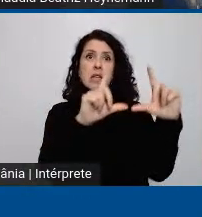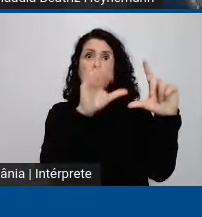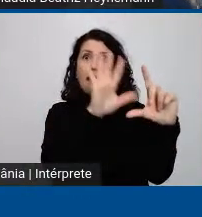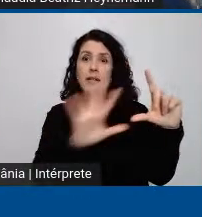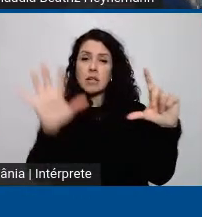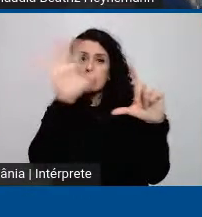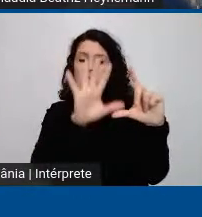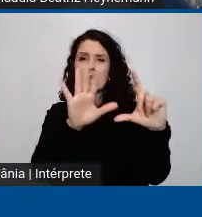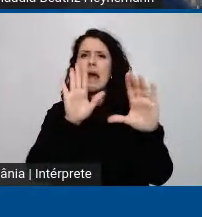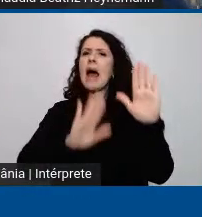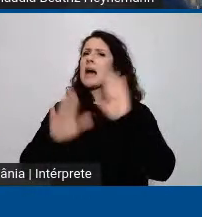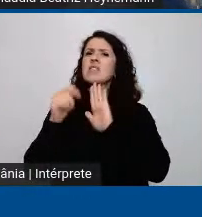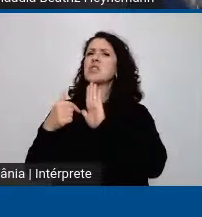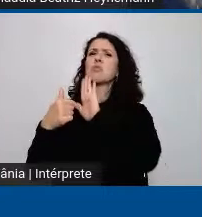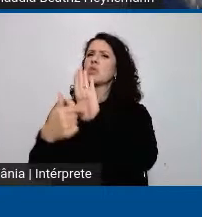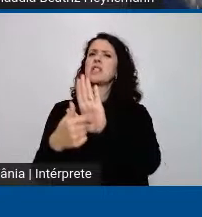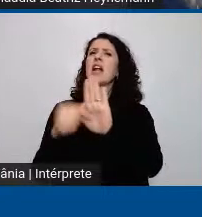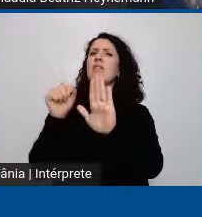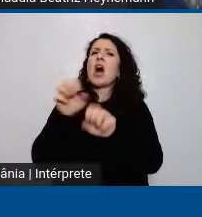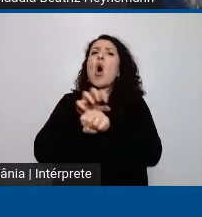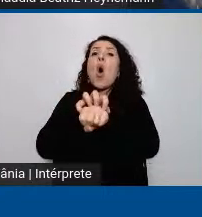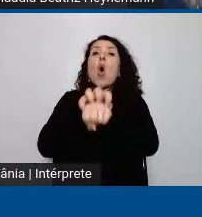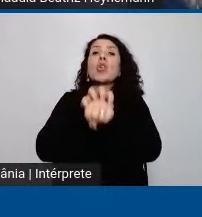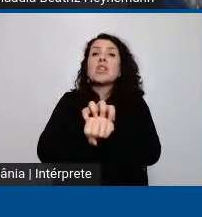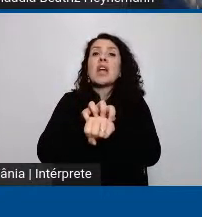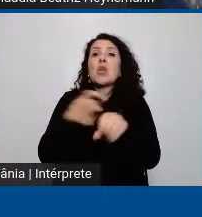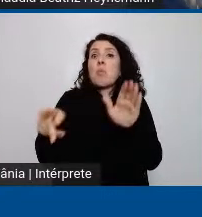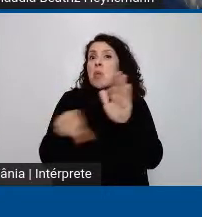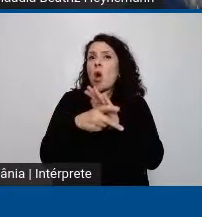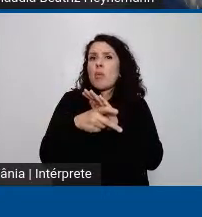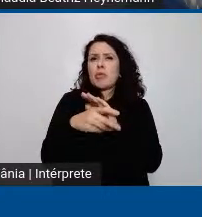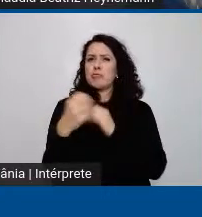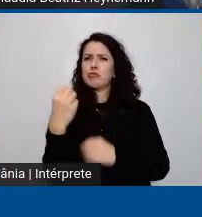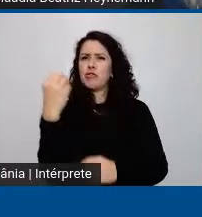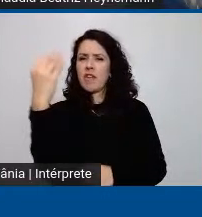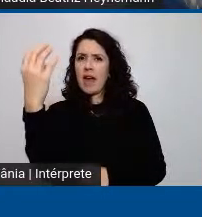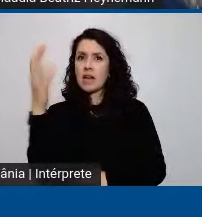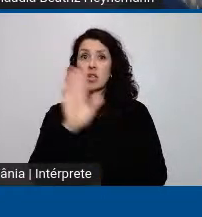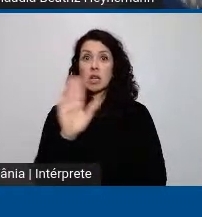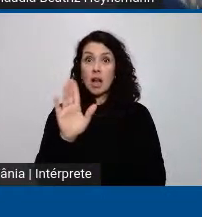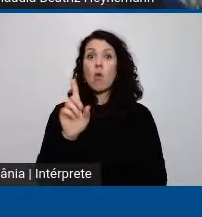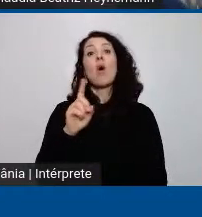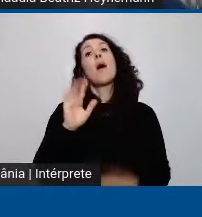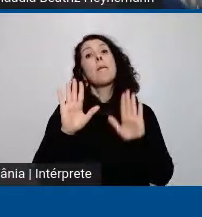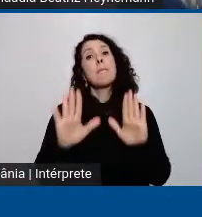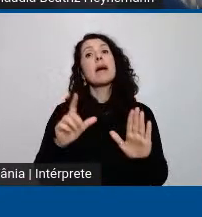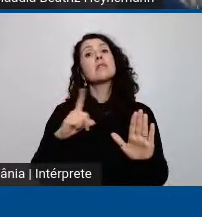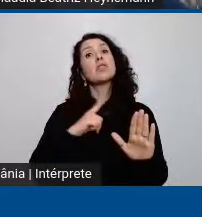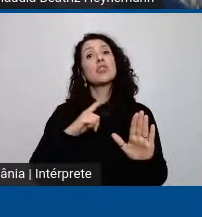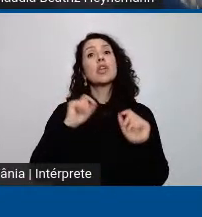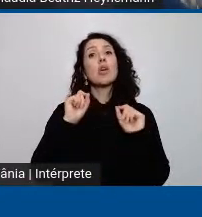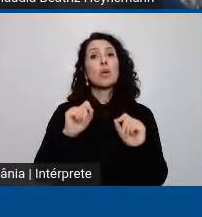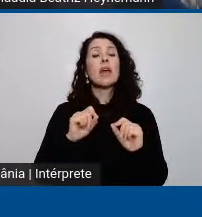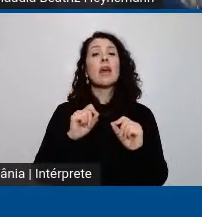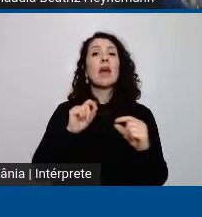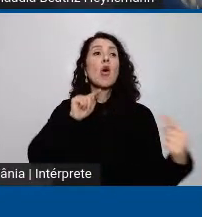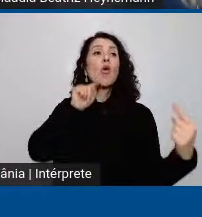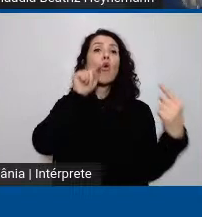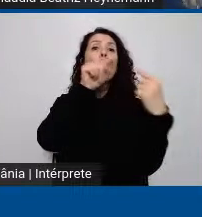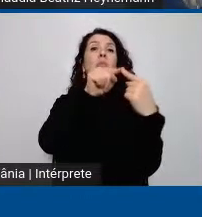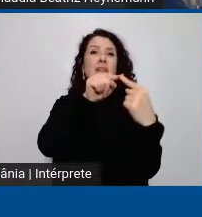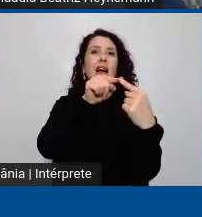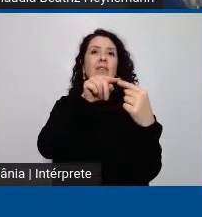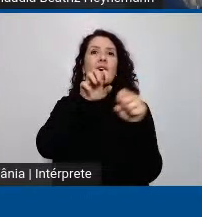mundo dos roteiros turísticos, correspondiam de alguma forma ao que as paisagens e mesmo o turismo são,